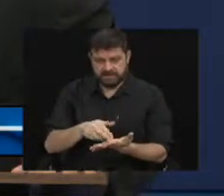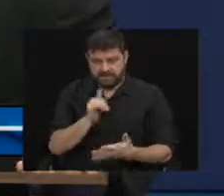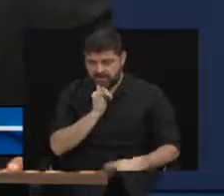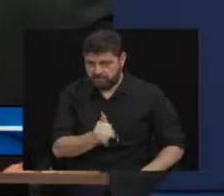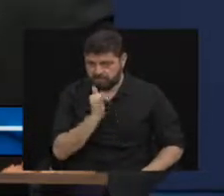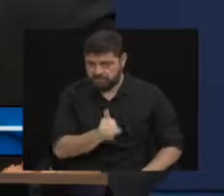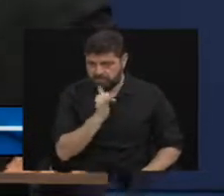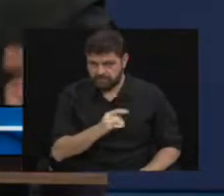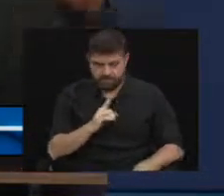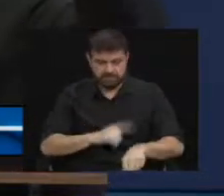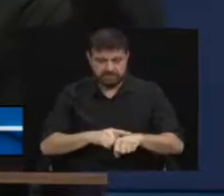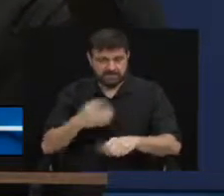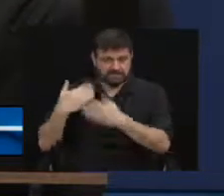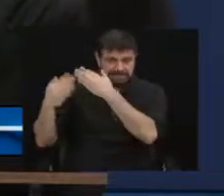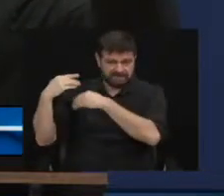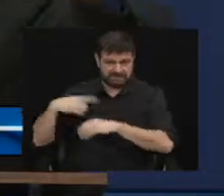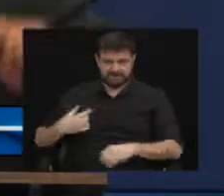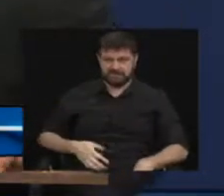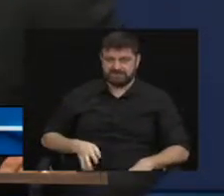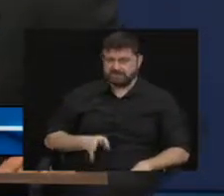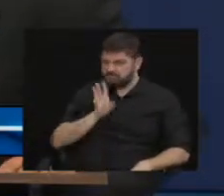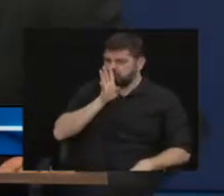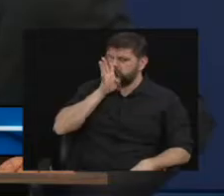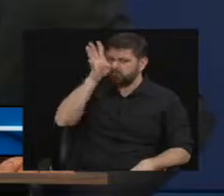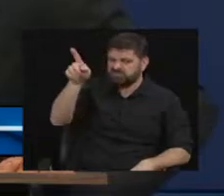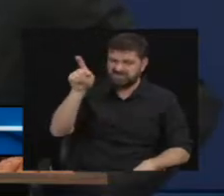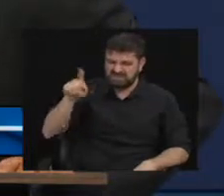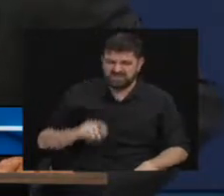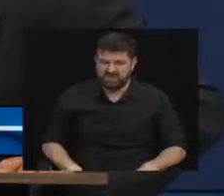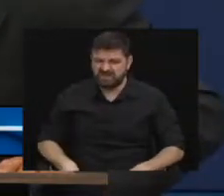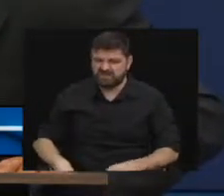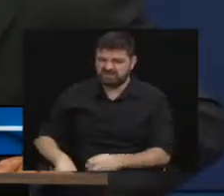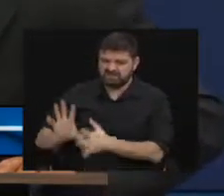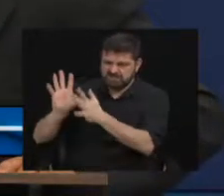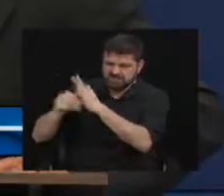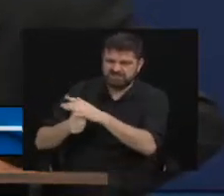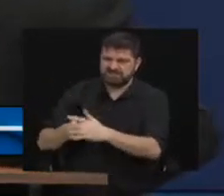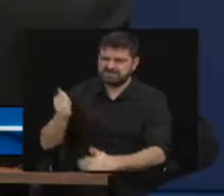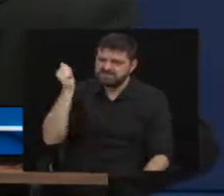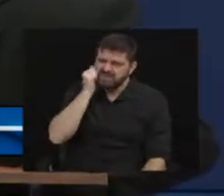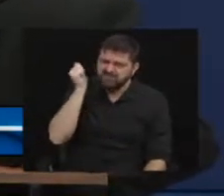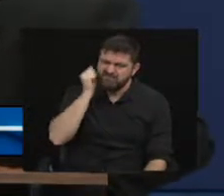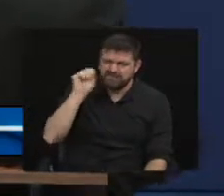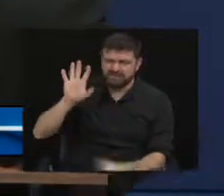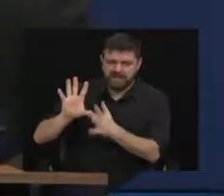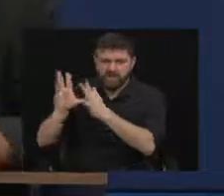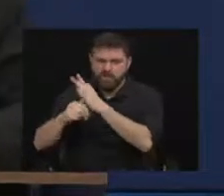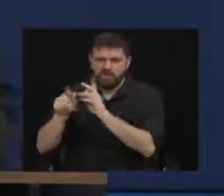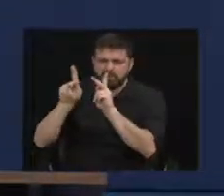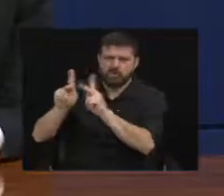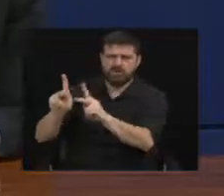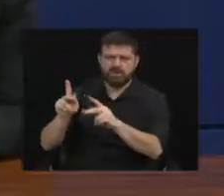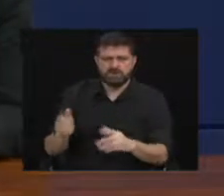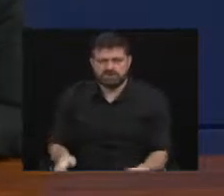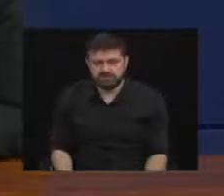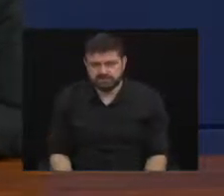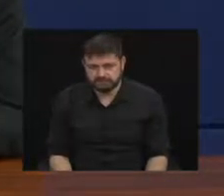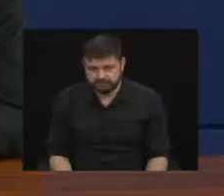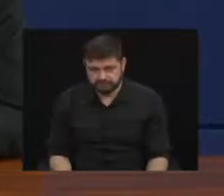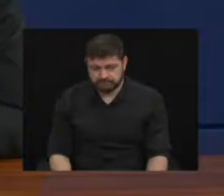centro de saúde, mas não fala aqui nessa tribuna quantos foram reformados. A gente fala da falta de médico no centro de saúde, mas não fala quem é